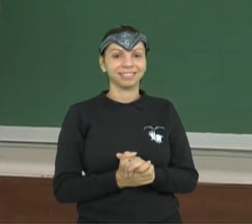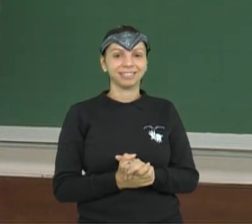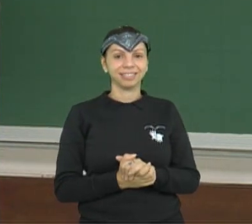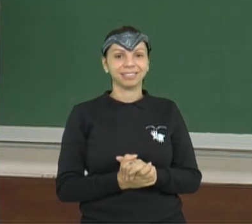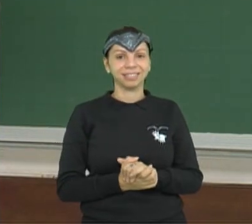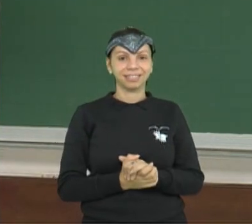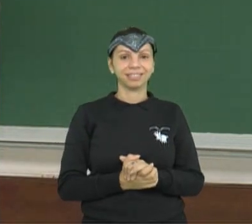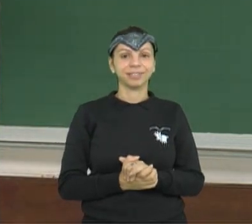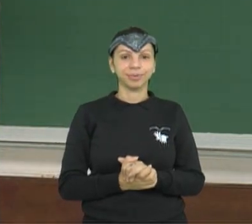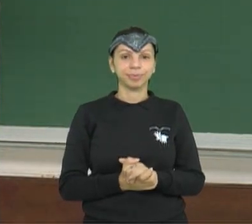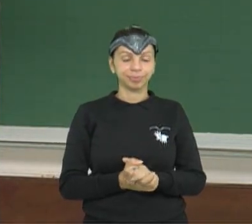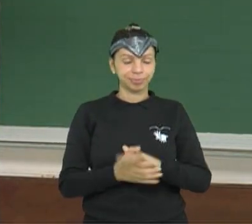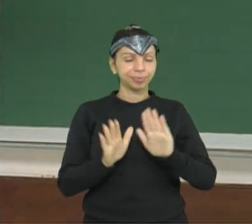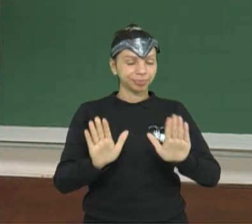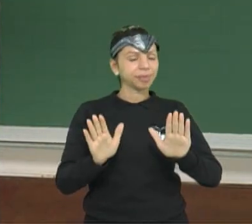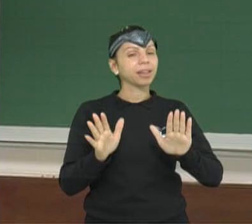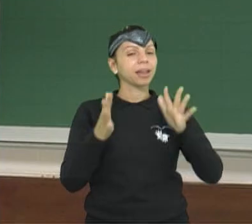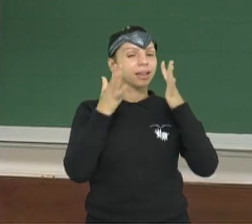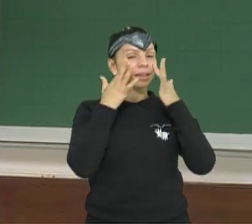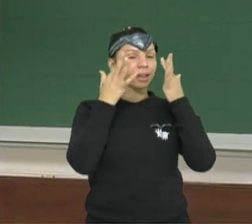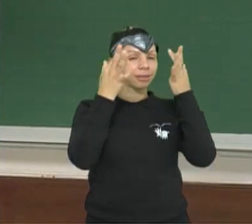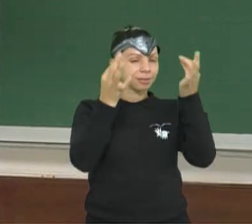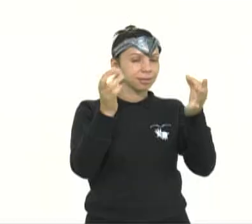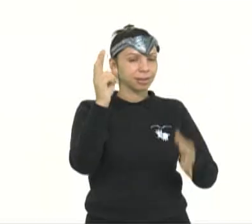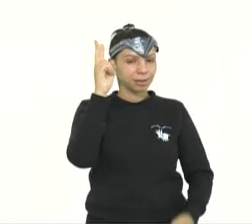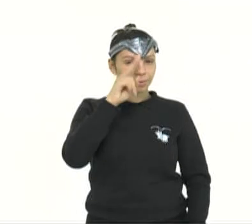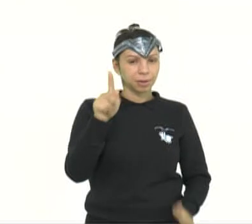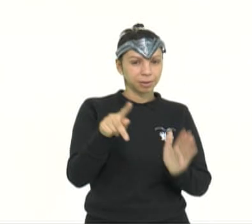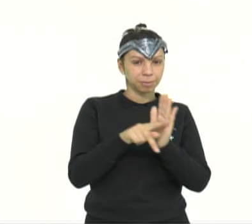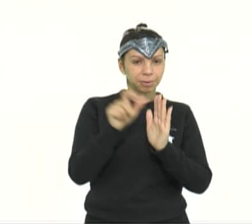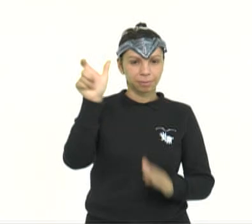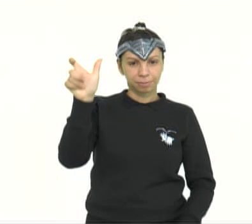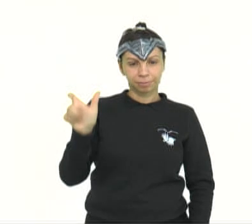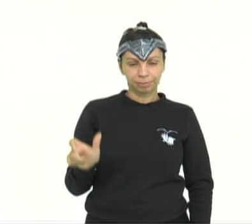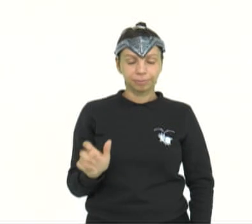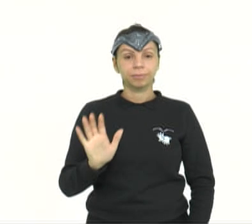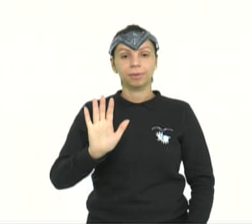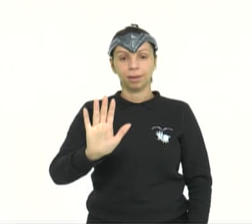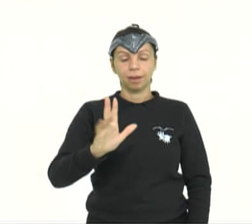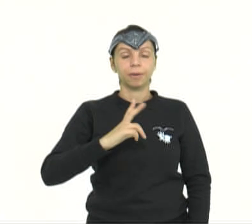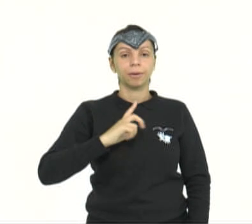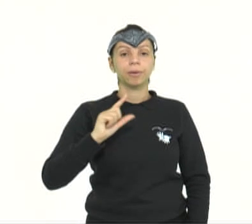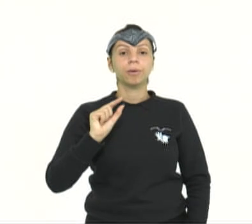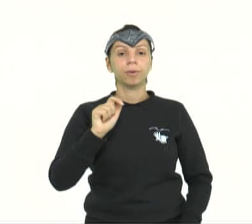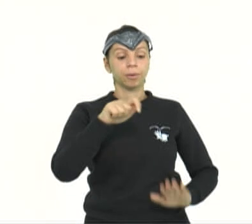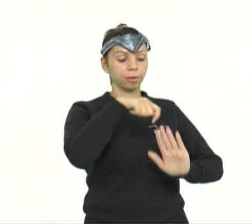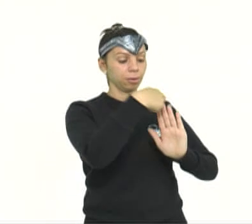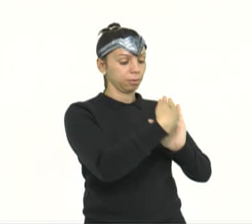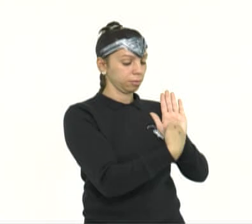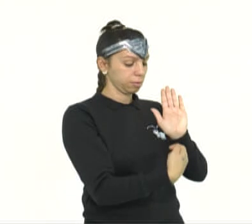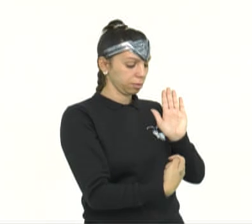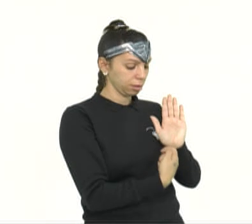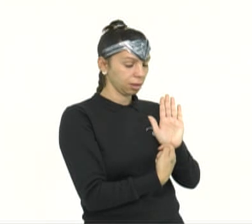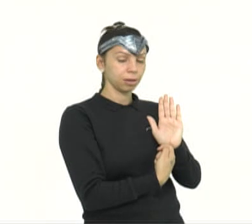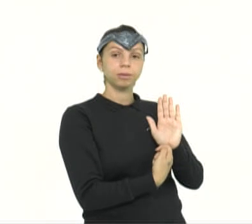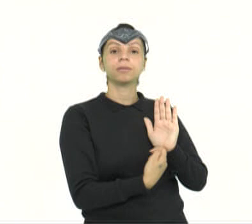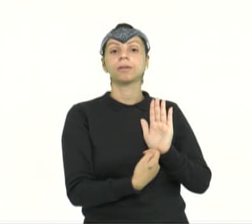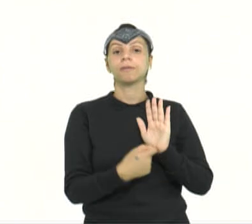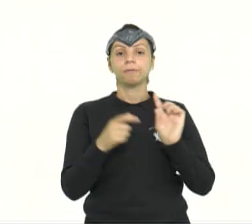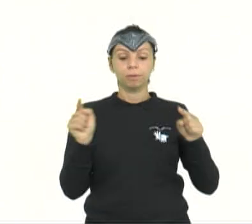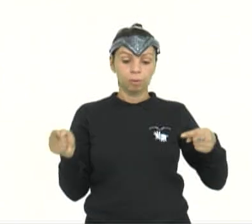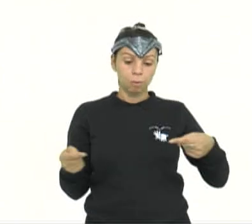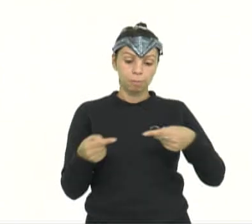Vamos ver se a gente prestou bastante atenção na história dele? De acordo com o texto, você também vai escrever se é verdadeiro